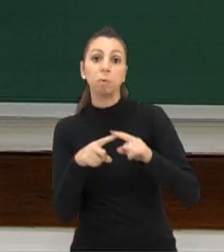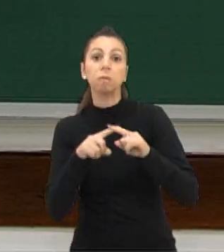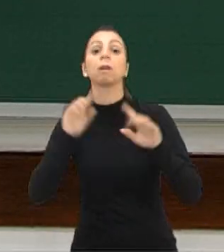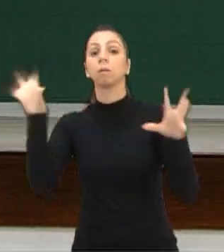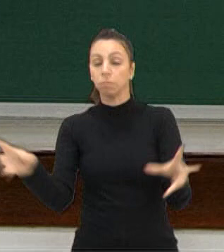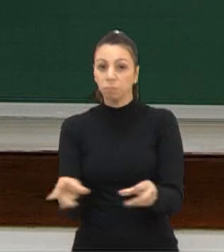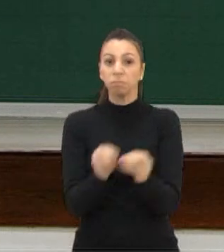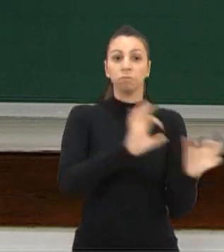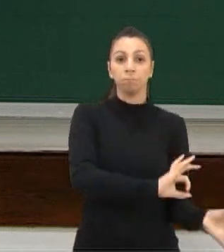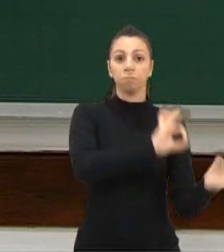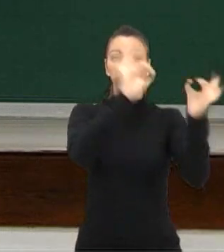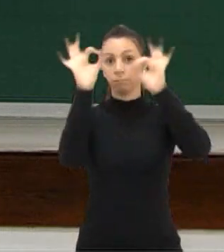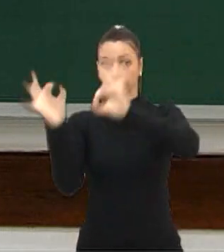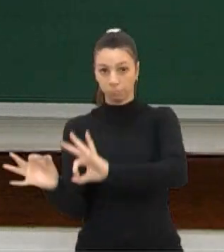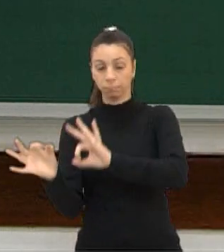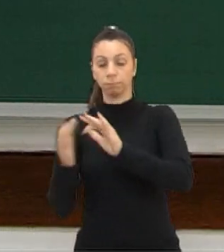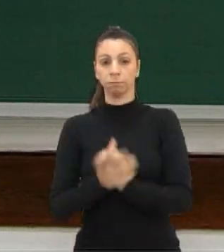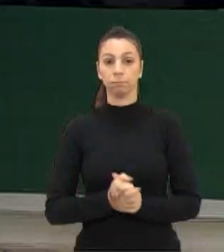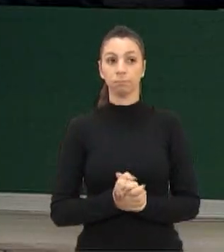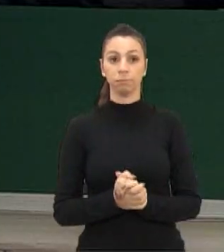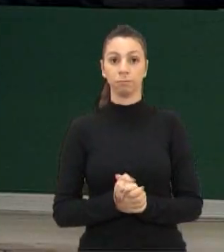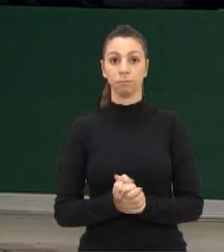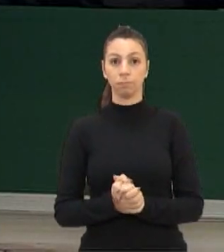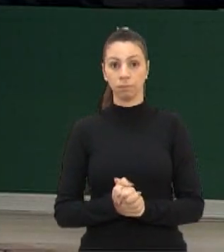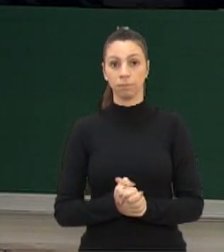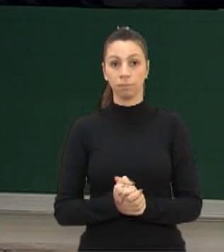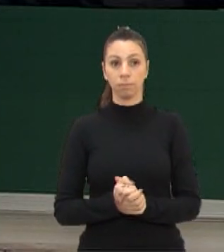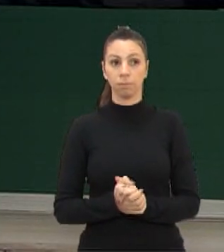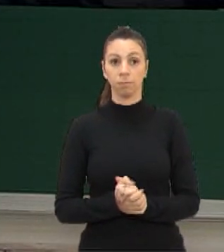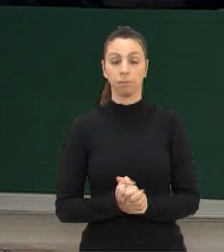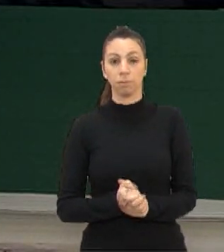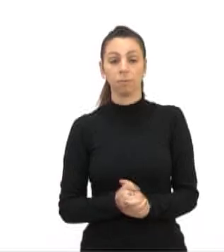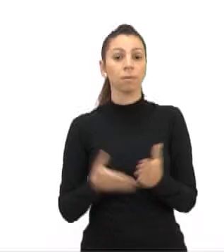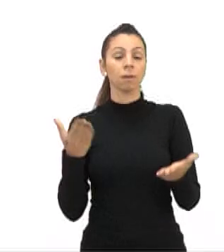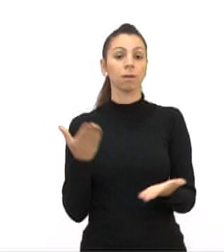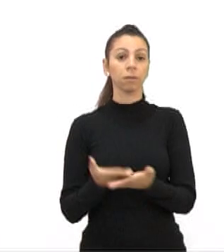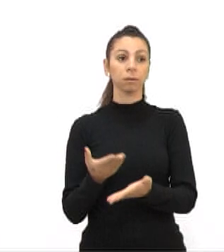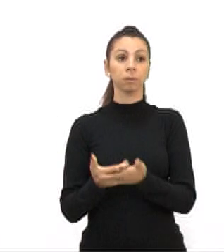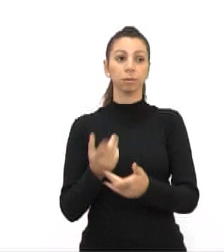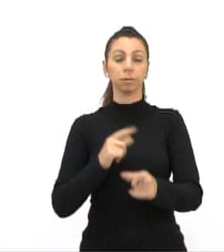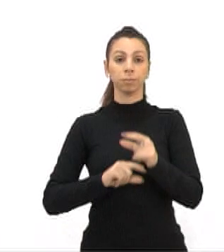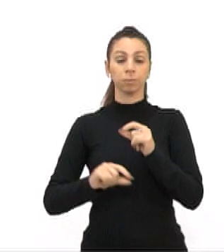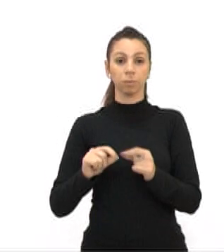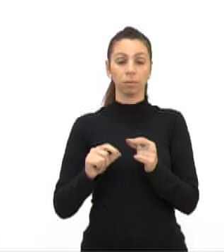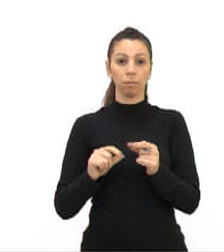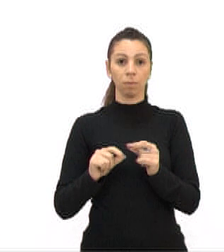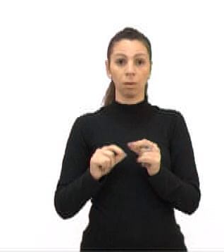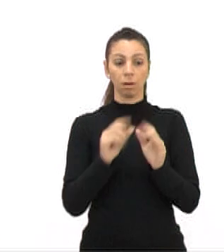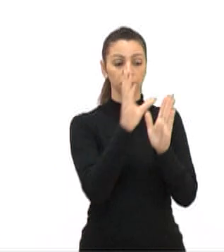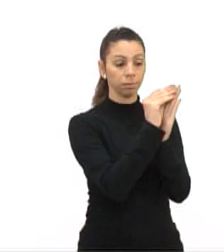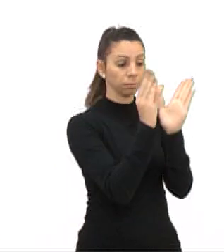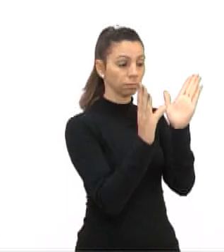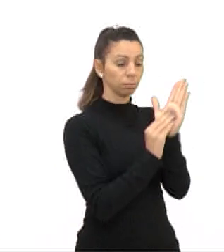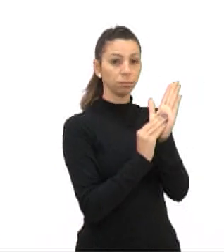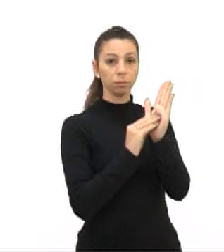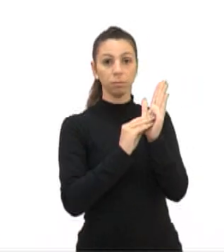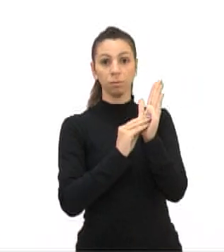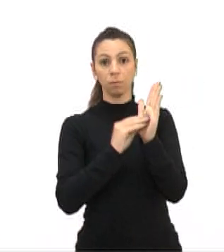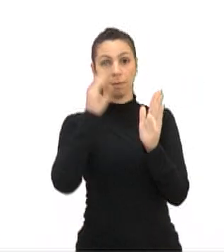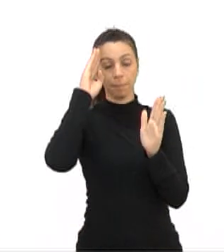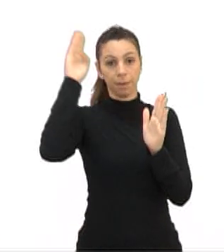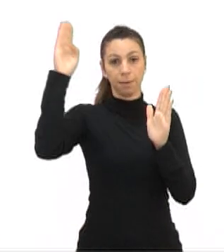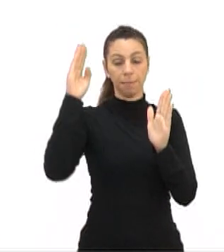conteúdos. Legal? Vem comigo. Então, nesta aula, retomaremos os principais conteúdos vistos até